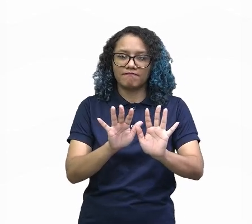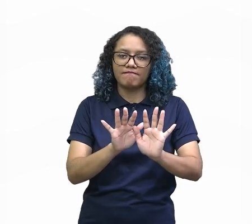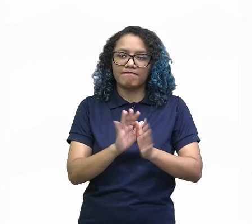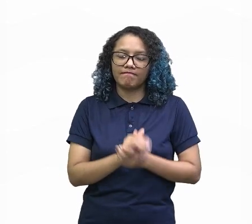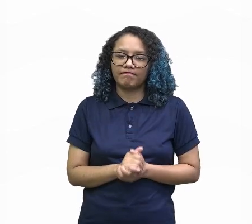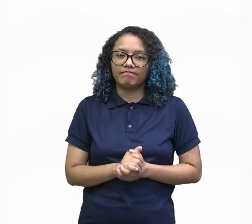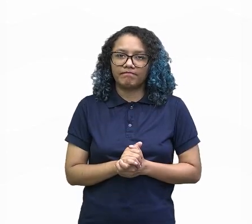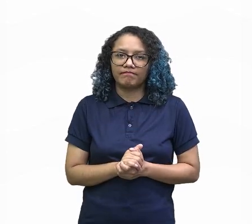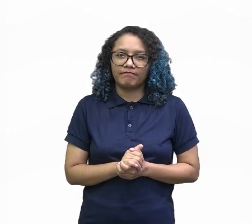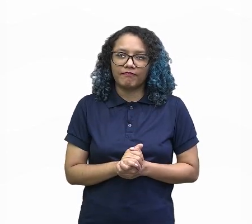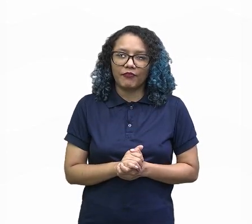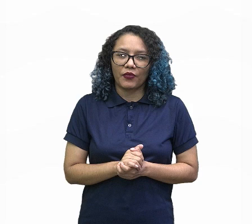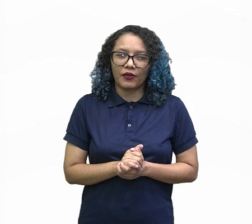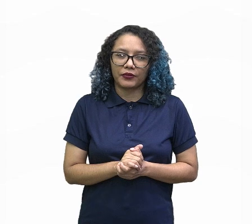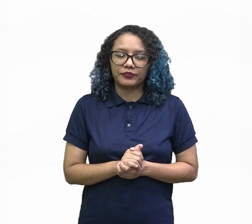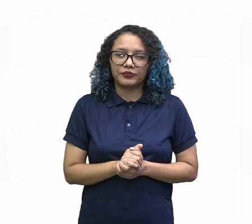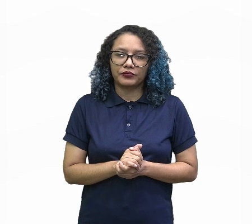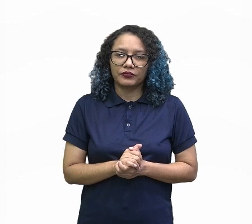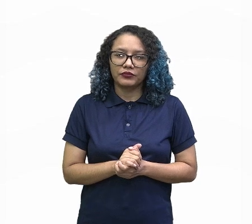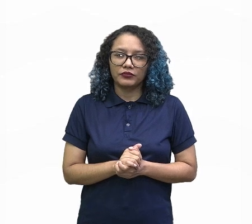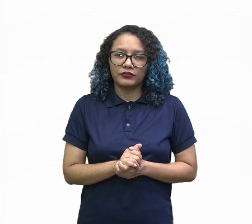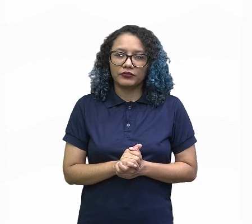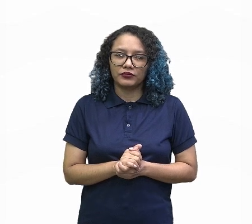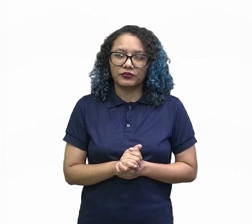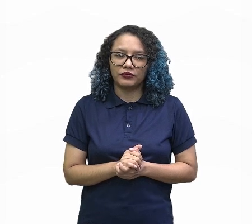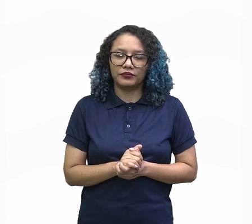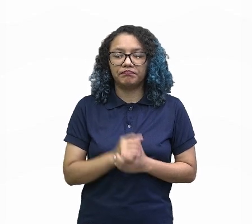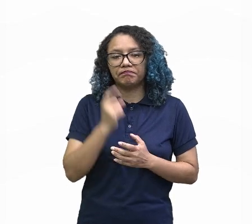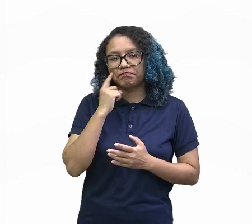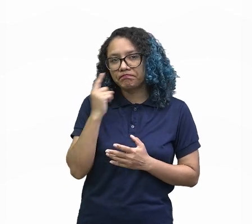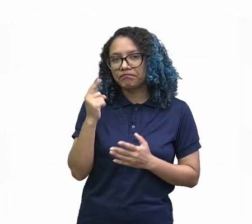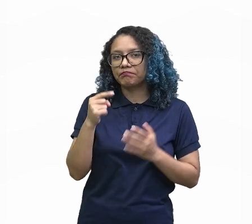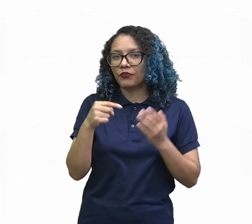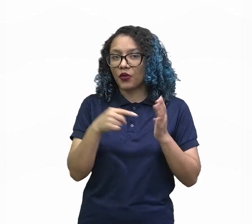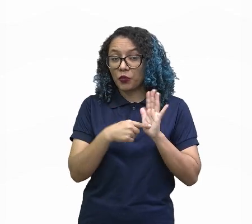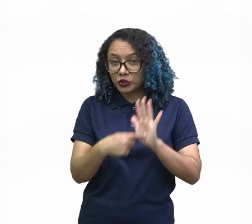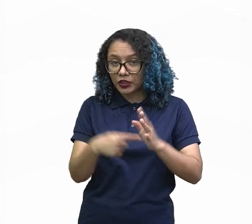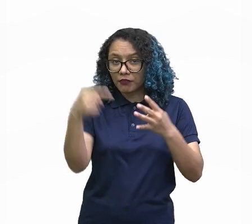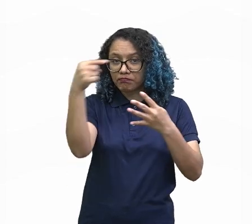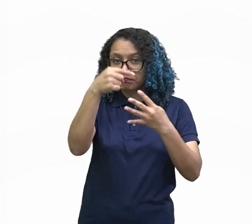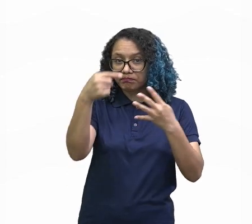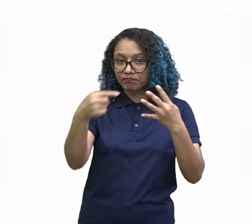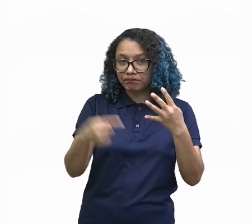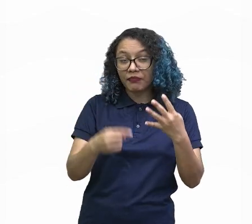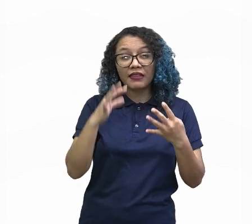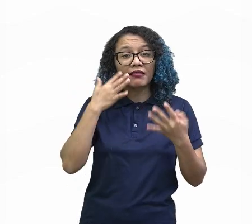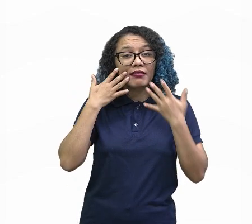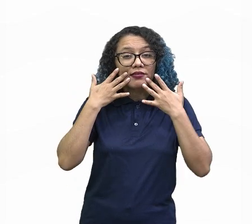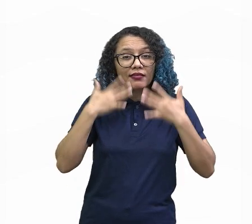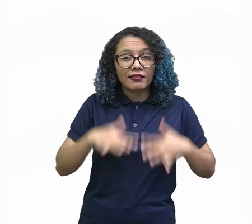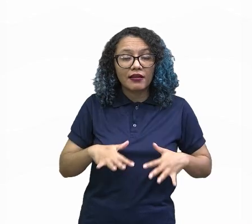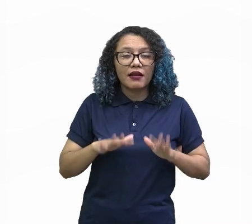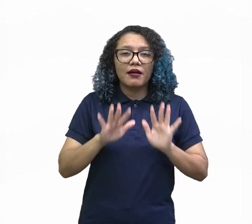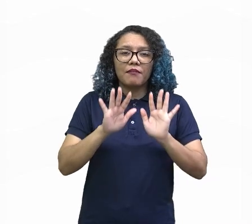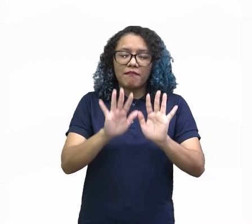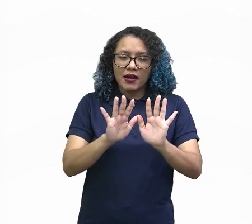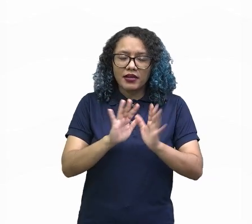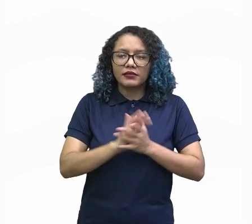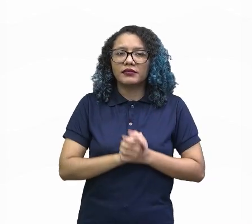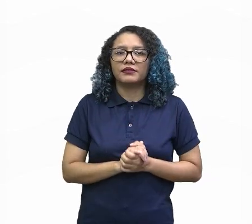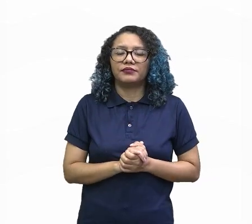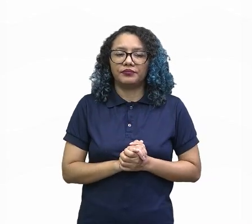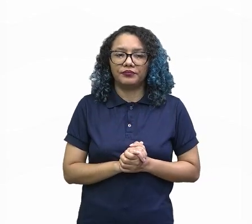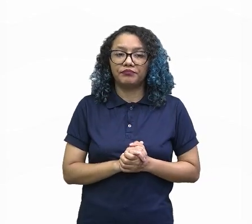pôde observar, tá bom? Então a gente pôde observar esses processos naturais, mas como nós vimos, além desses